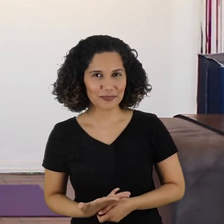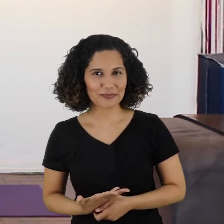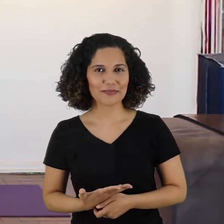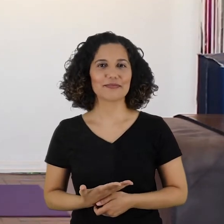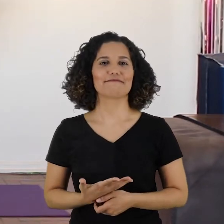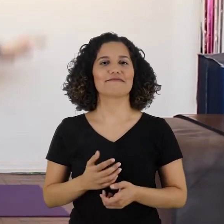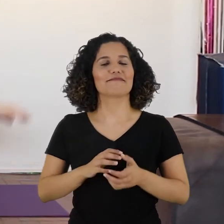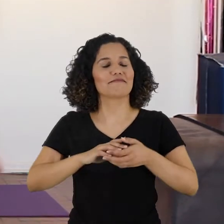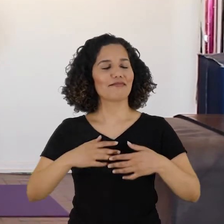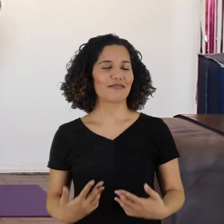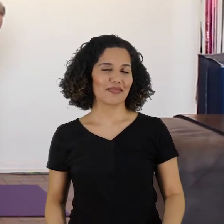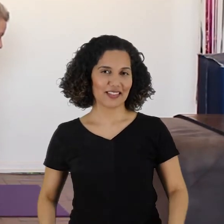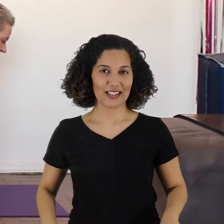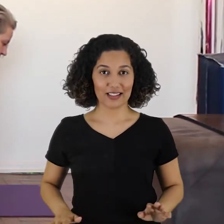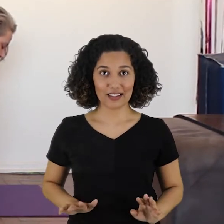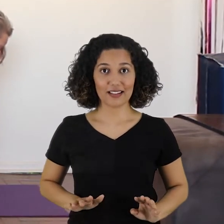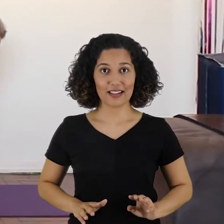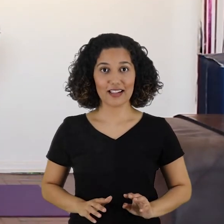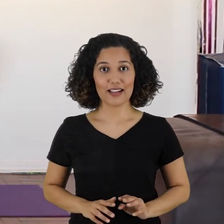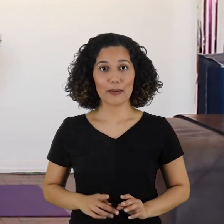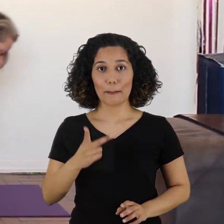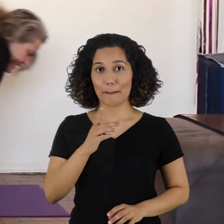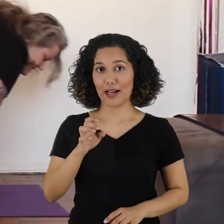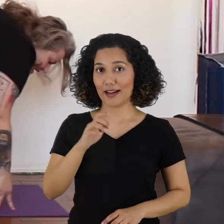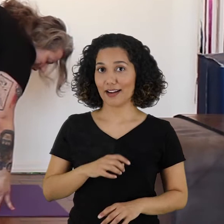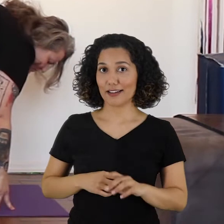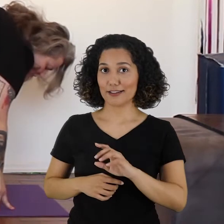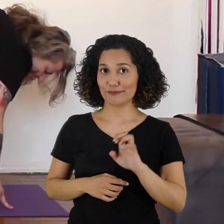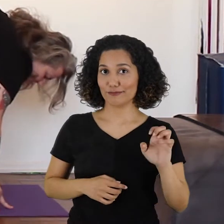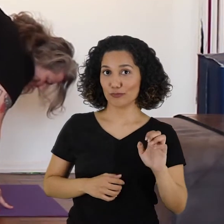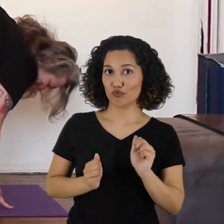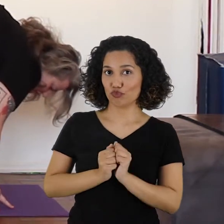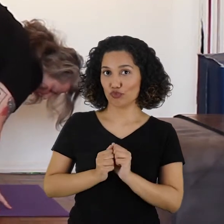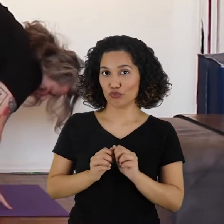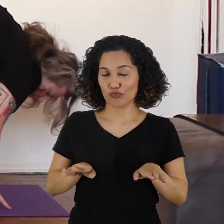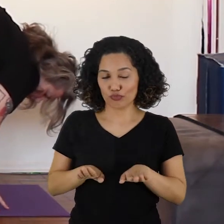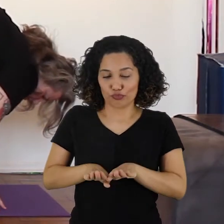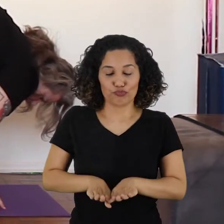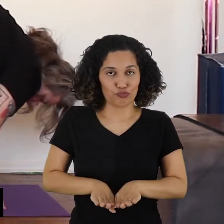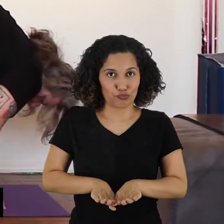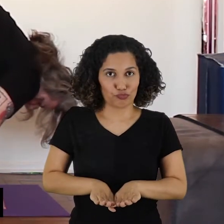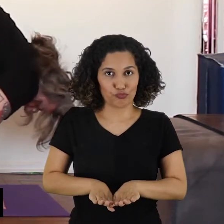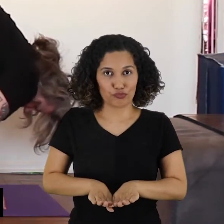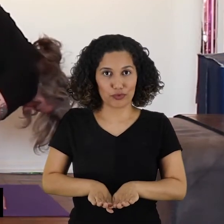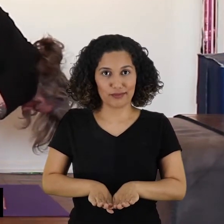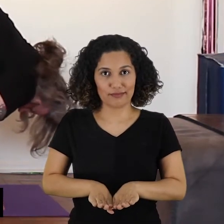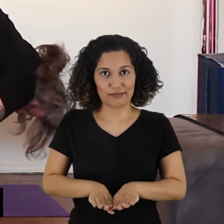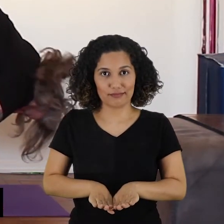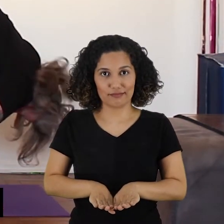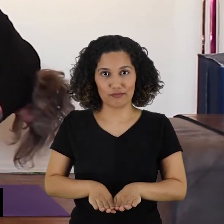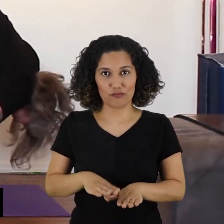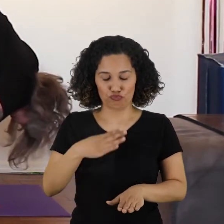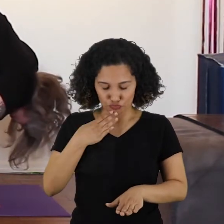Boa, desfaz os braços, traz o pé esquerdo junto do direito, deixa seu tronco